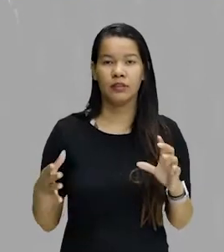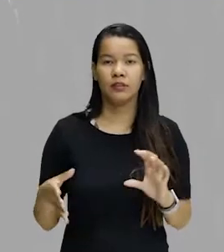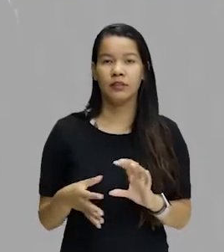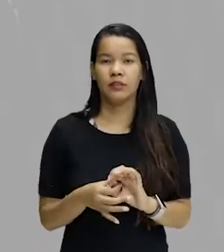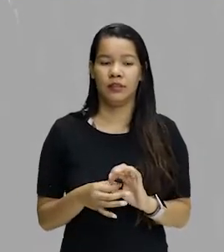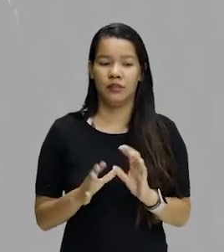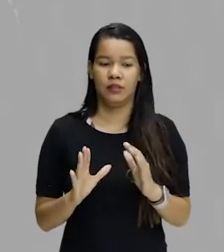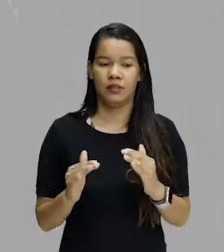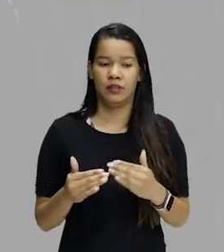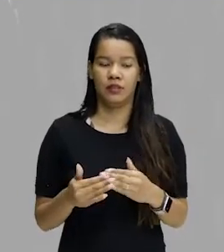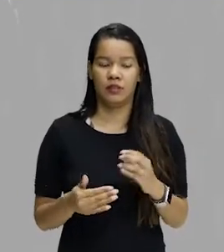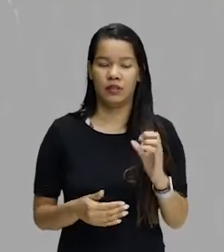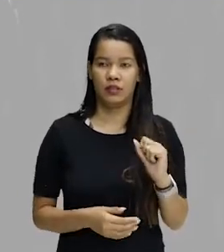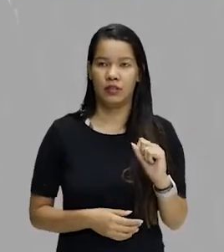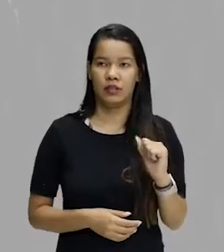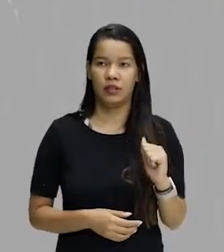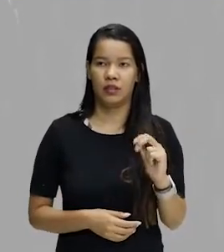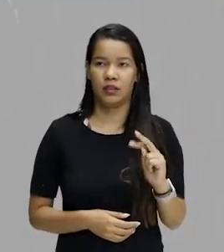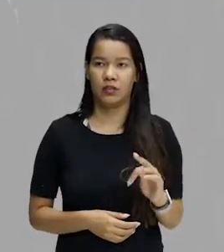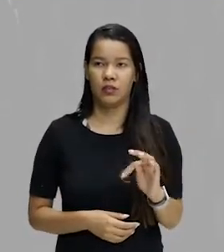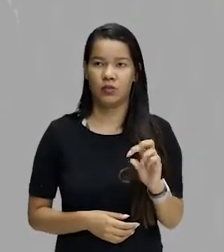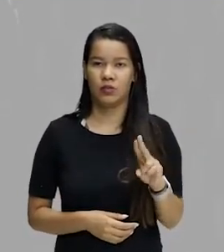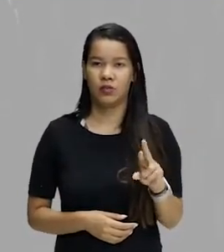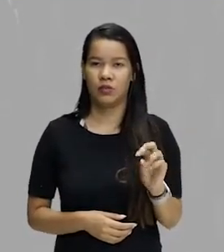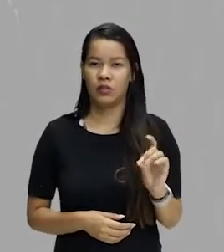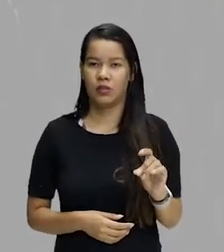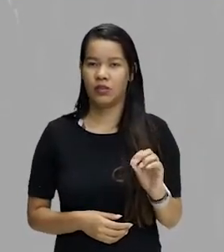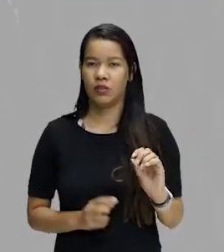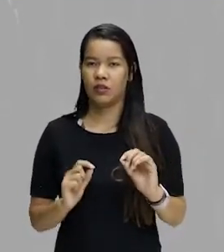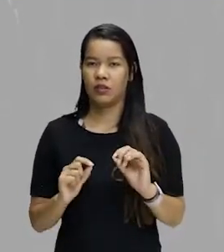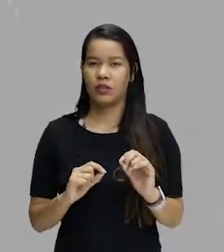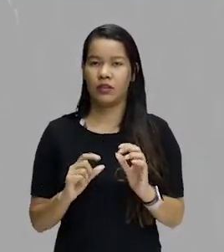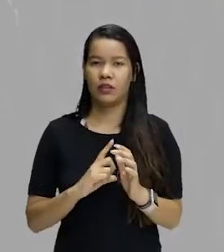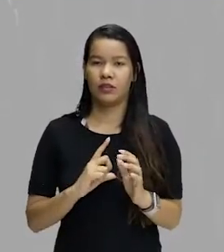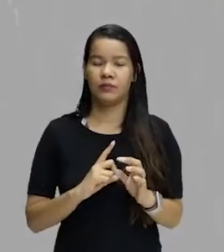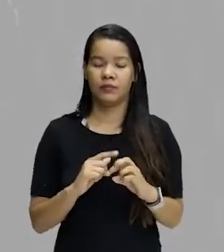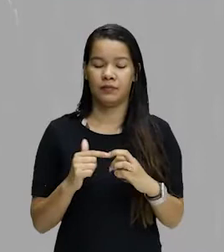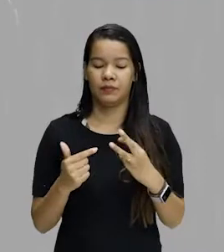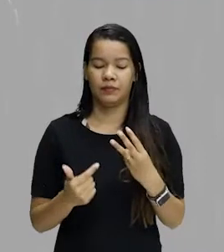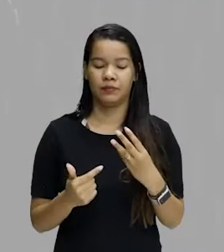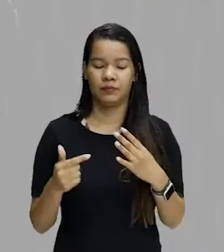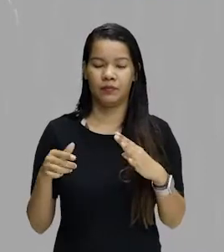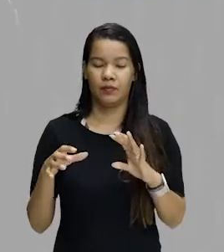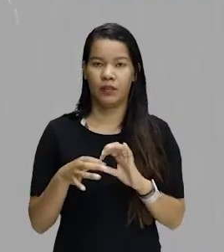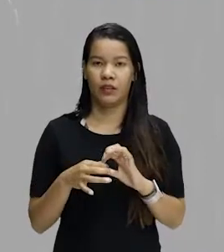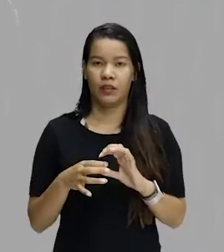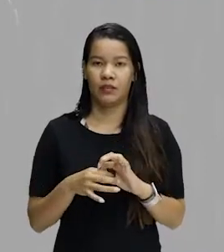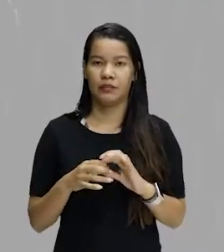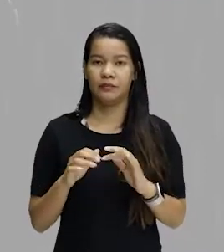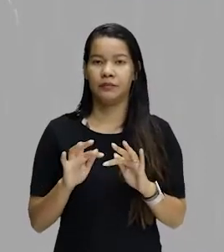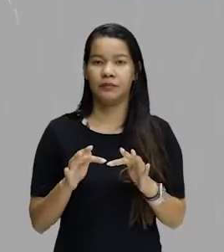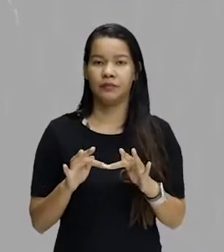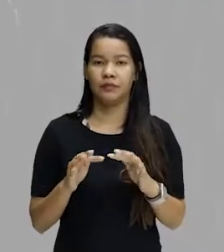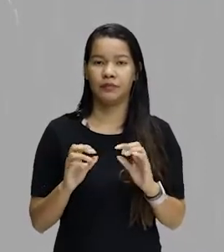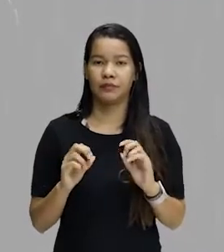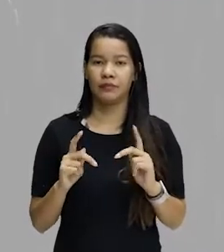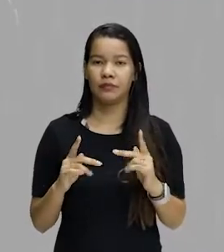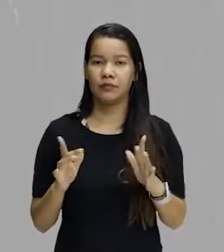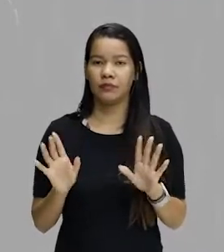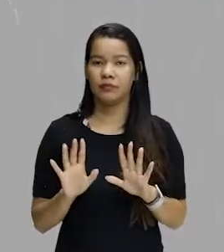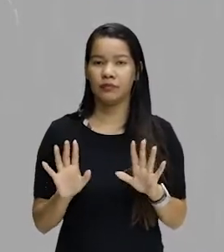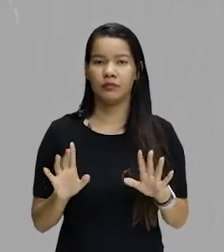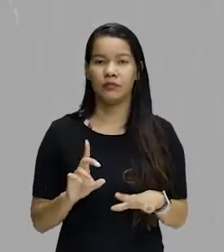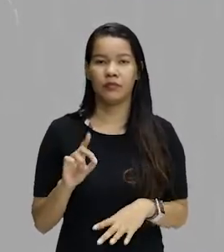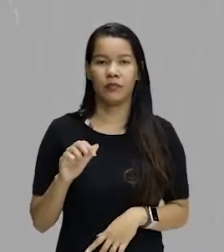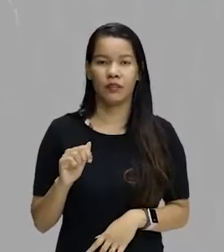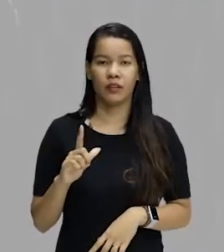carbono saturado, que é o carbono que executa 4 ligações simples. Beleza? Então, aqui não é